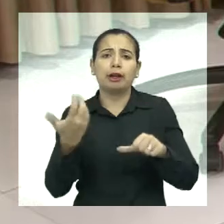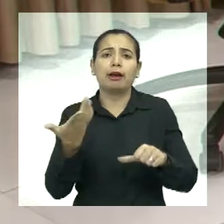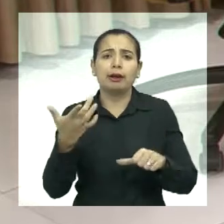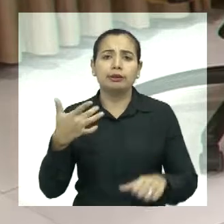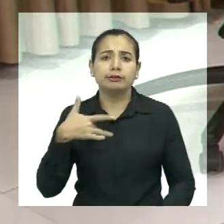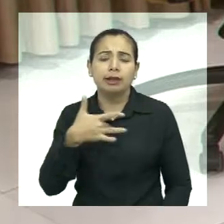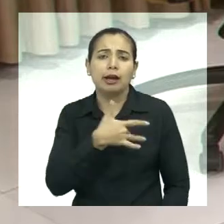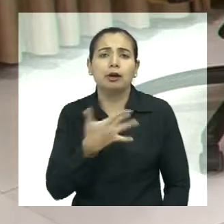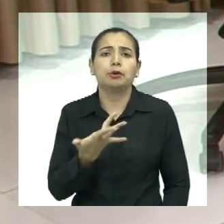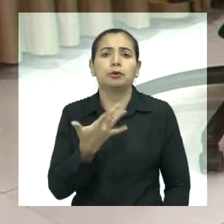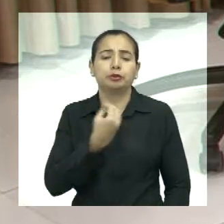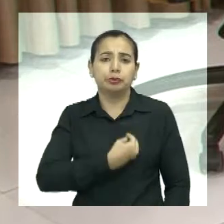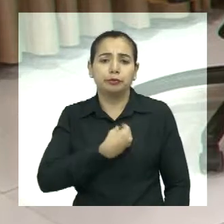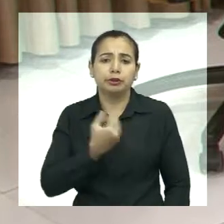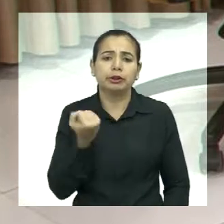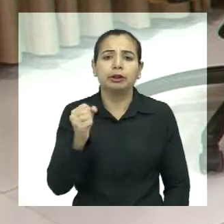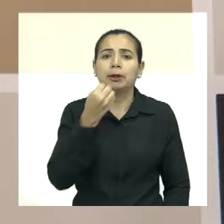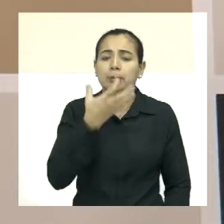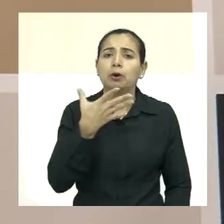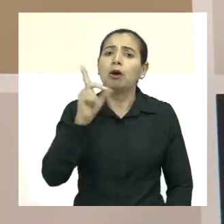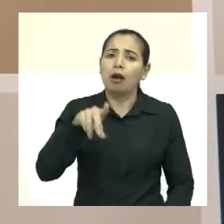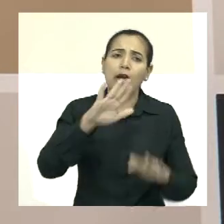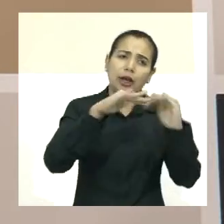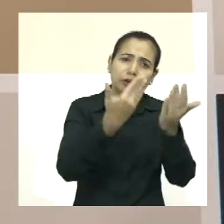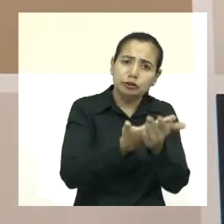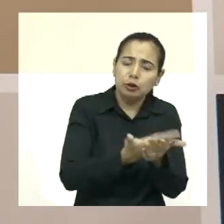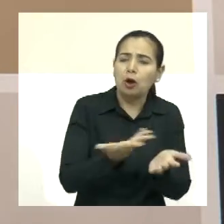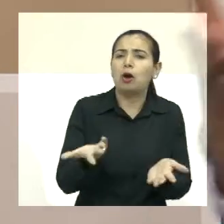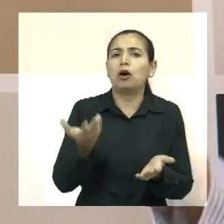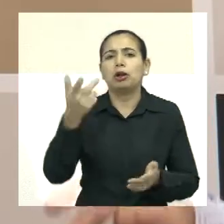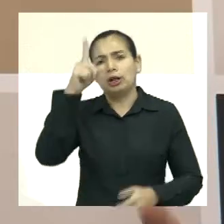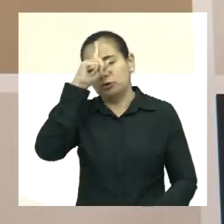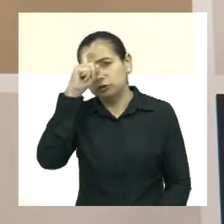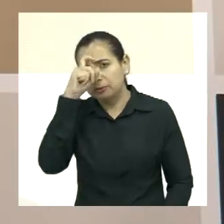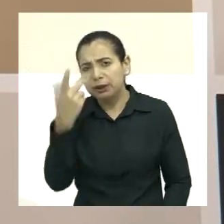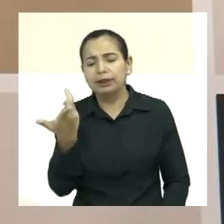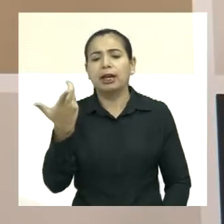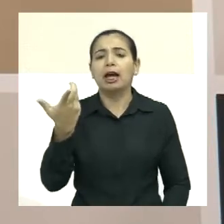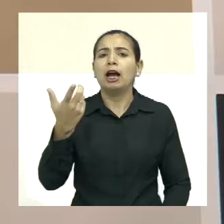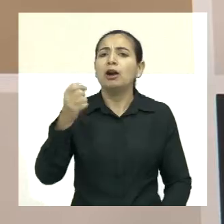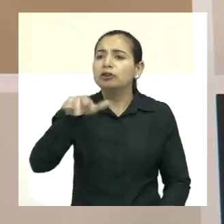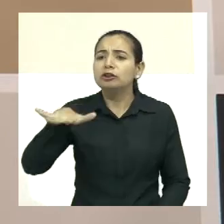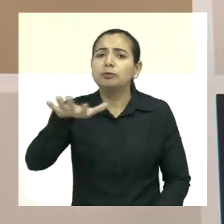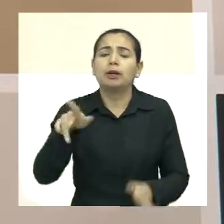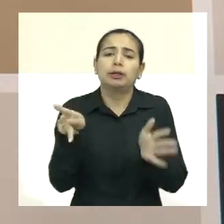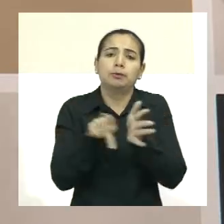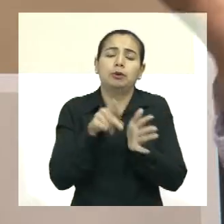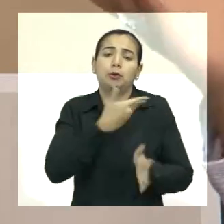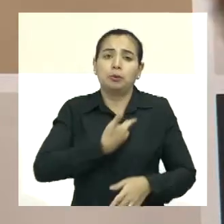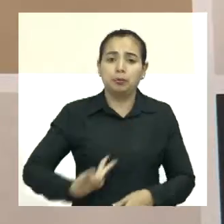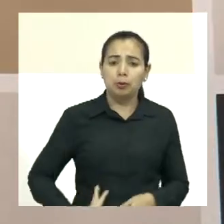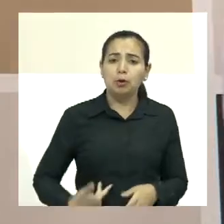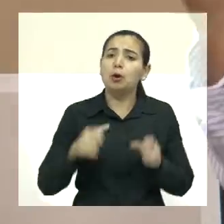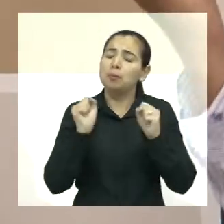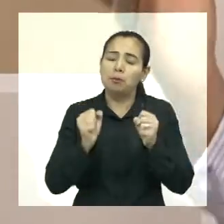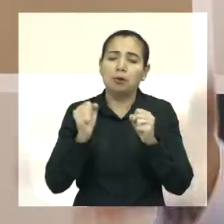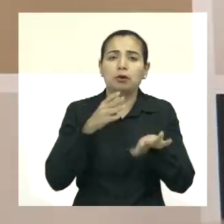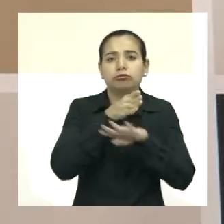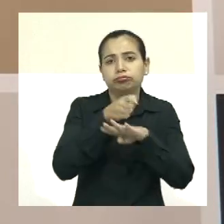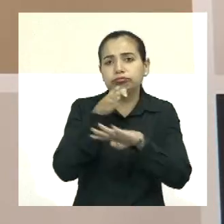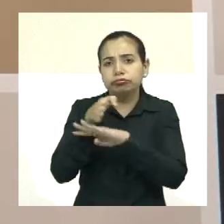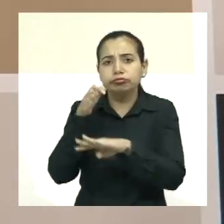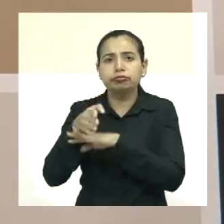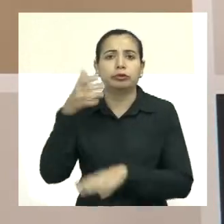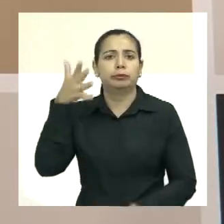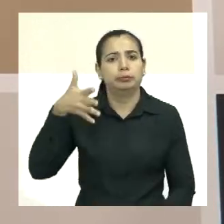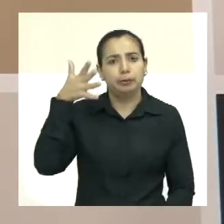espaços públicos? Sim, espaços públicos, hospitais e toda sorte de espaço e